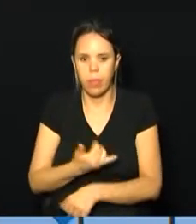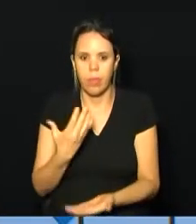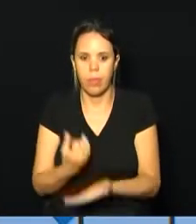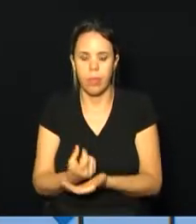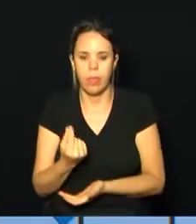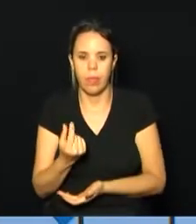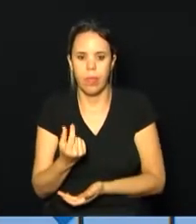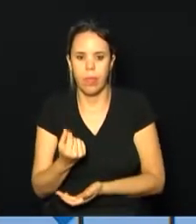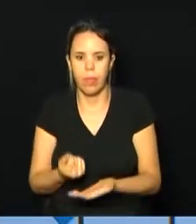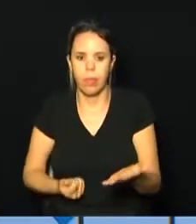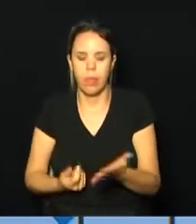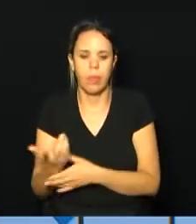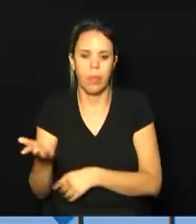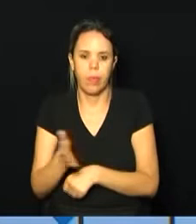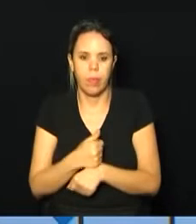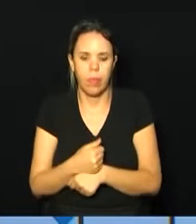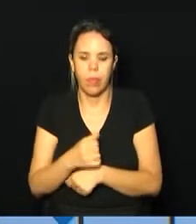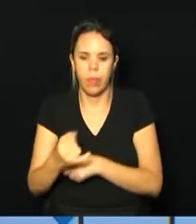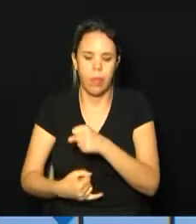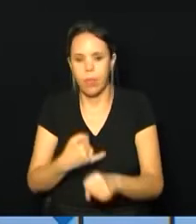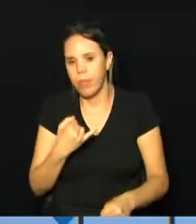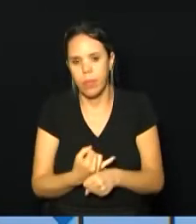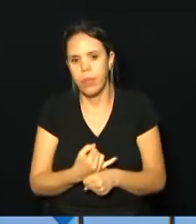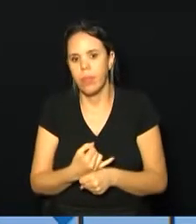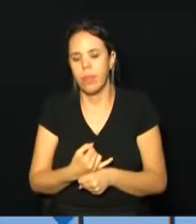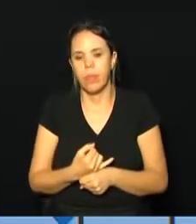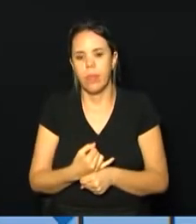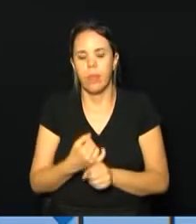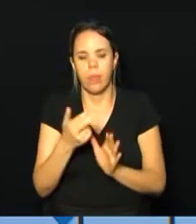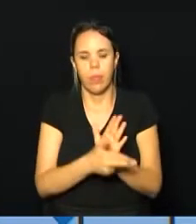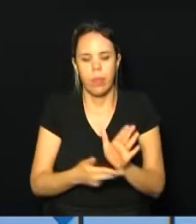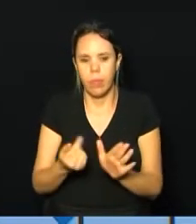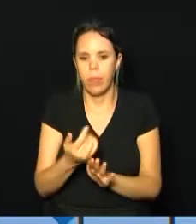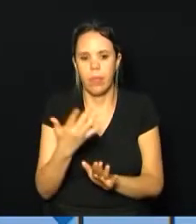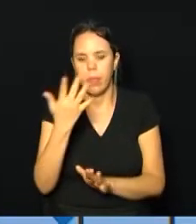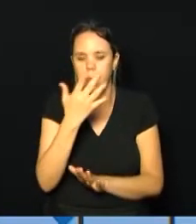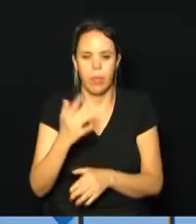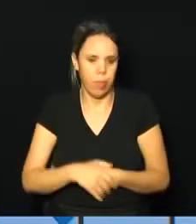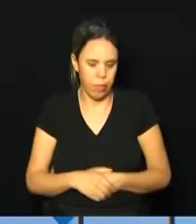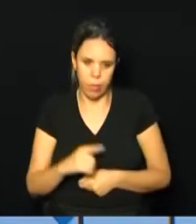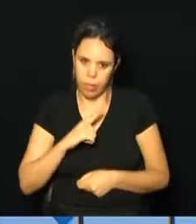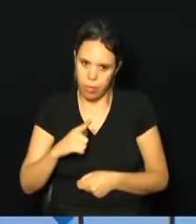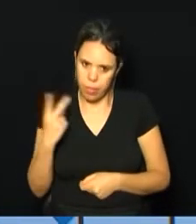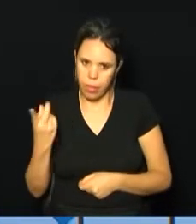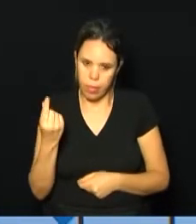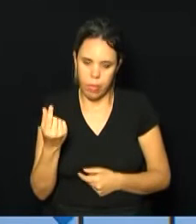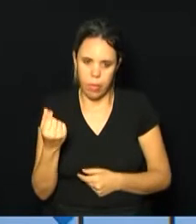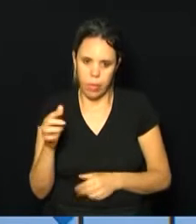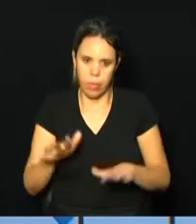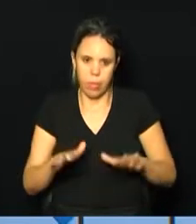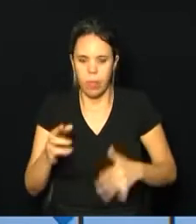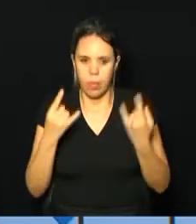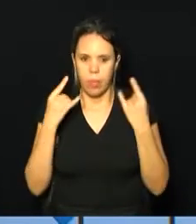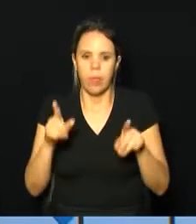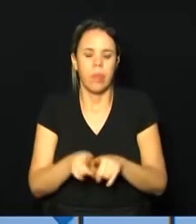é preciso comprar ingressos pelo site mariafumaça.com.br. Lá tem preços, tem quais são as